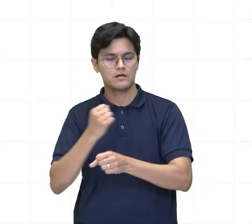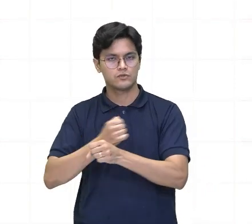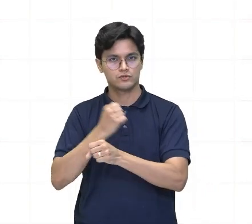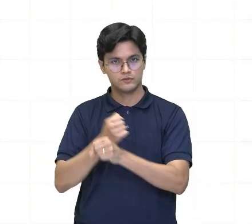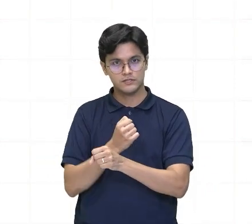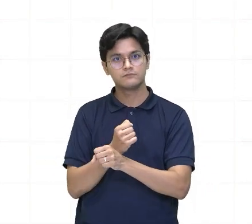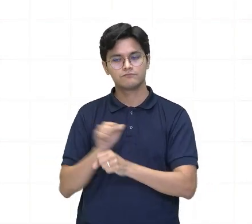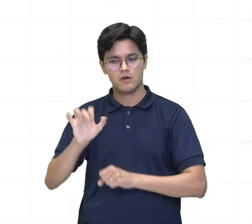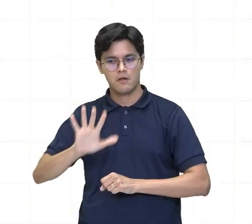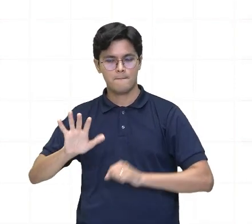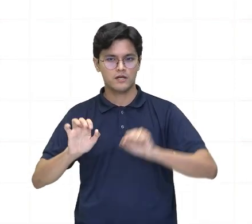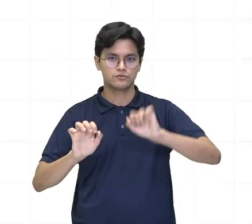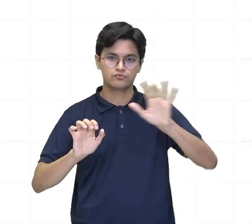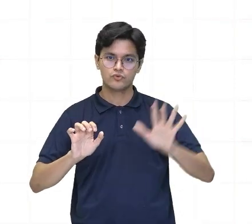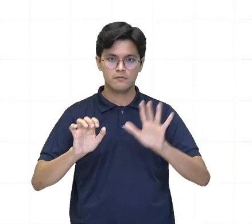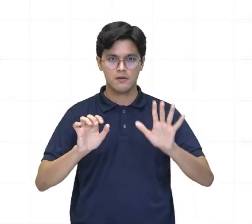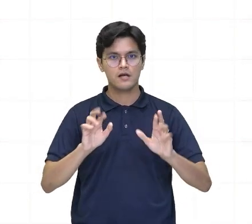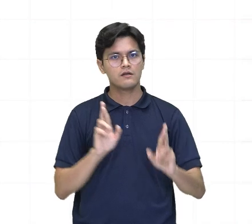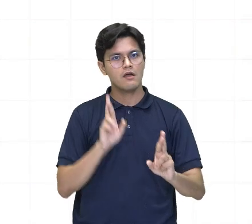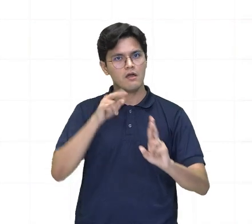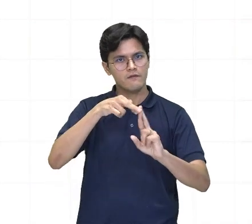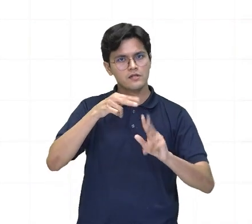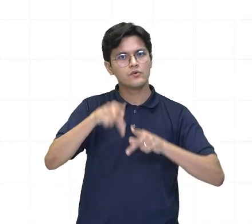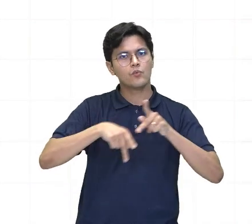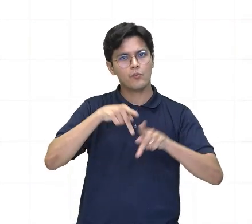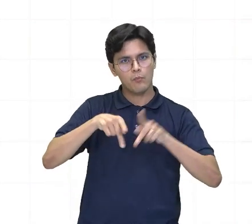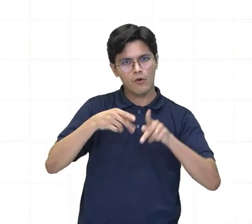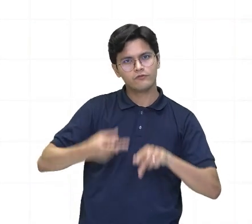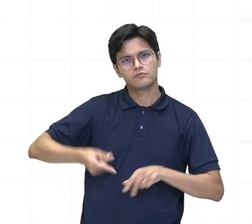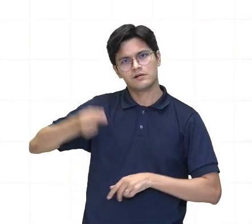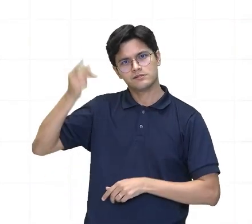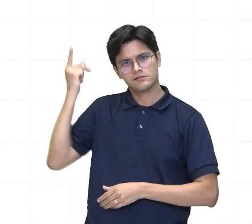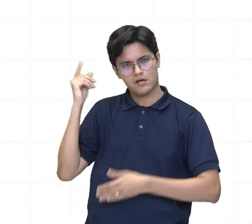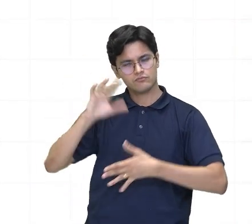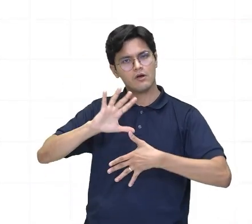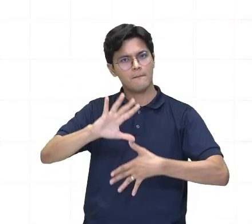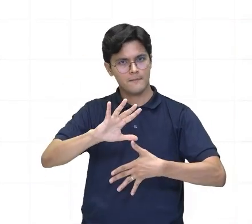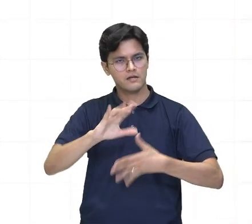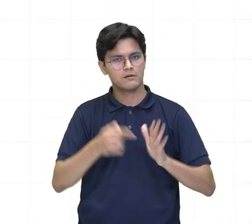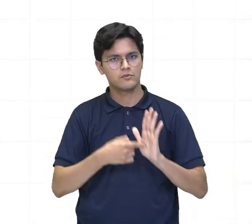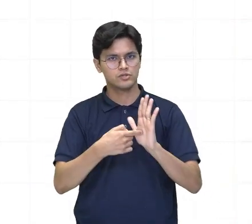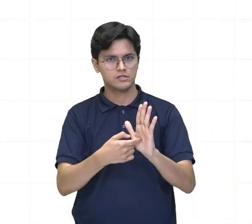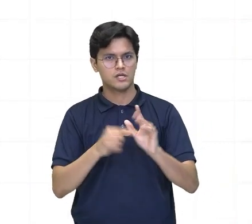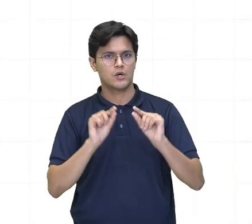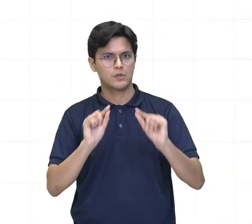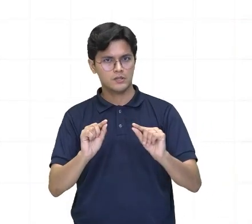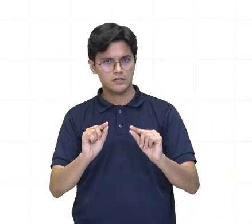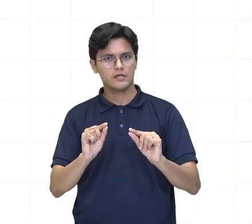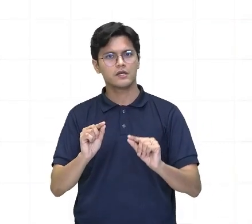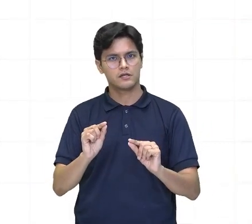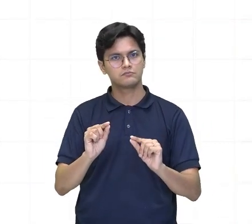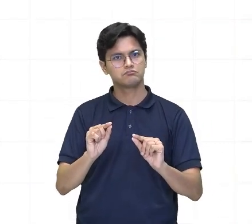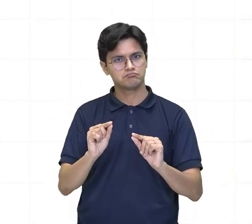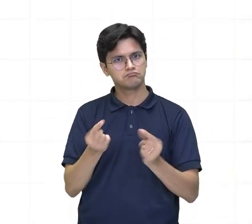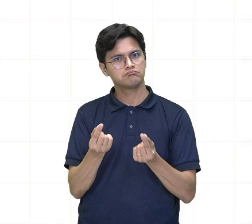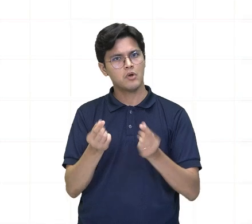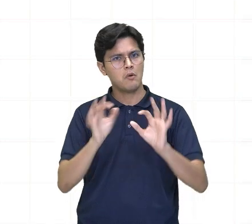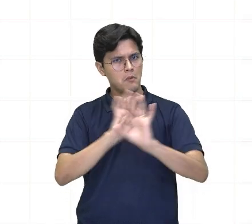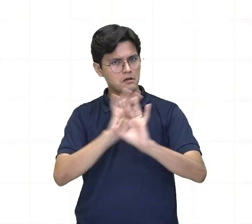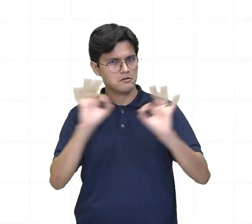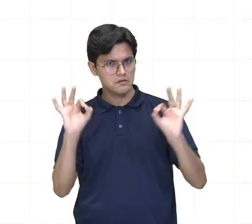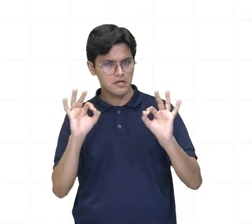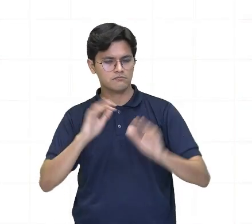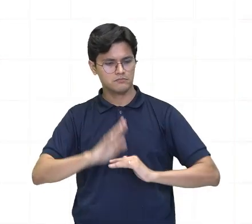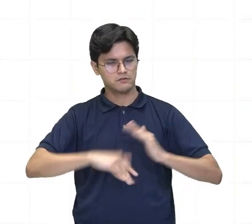referência aos povos pré-colombianos, mostrando ali a sua riqueza arquitetônica, política